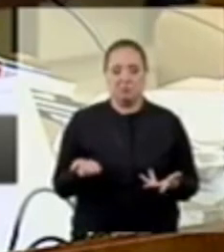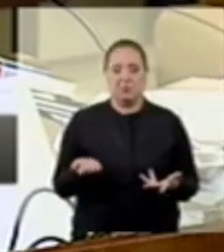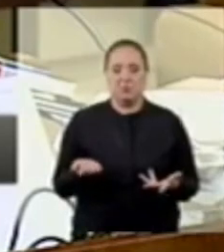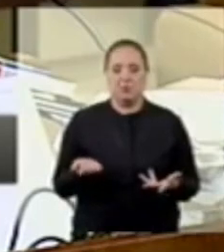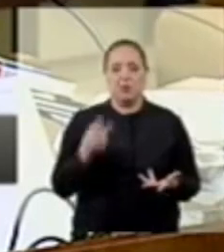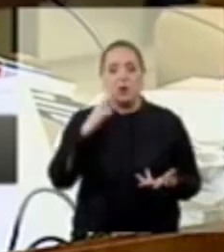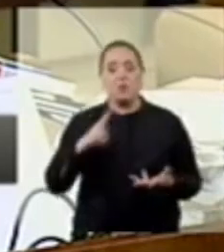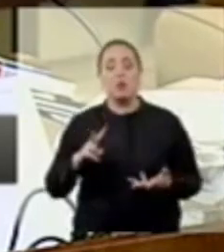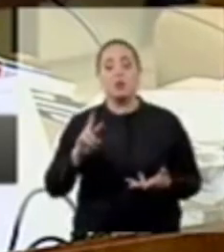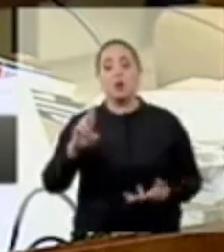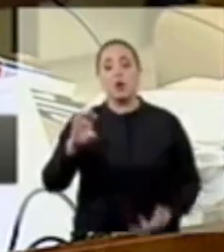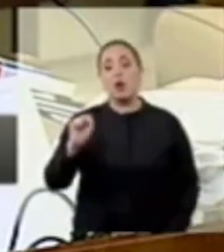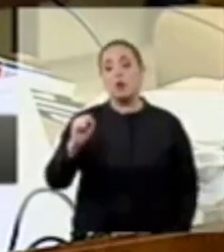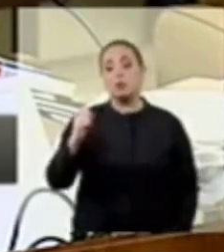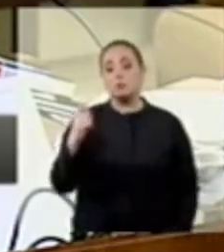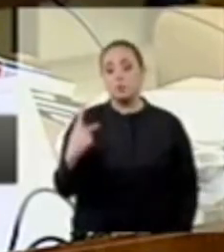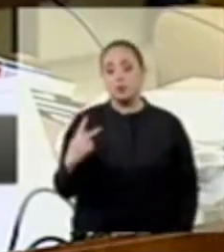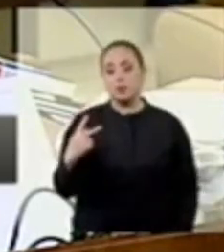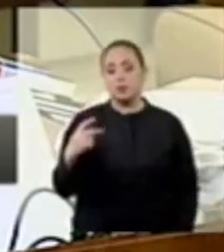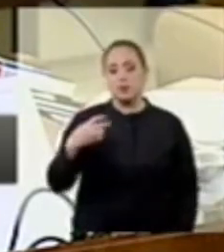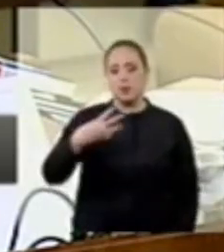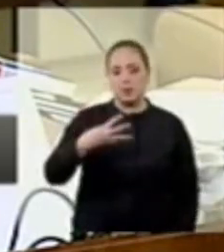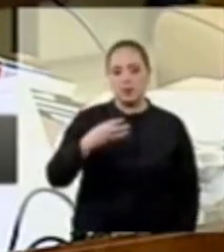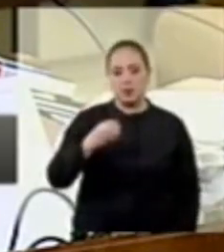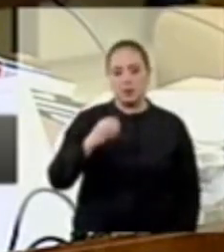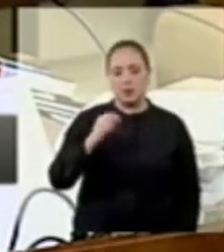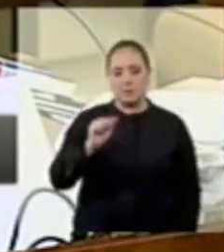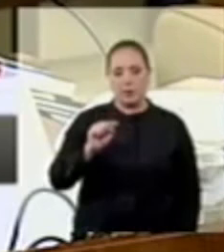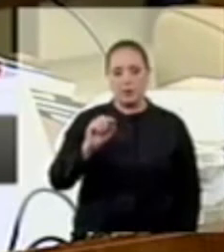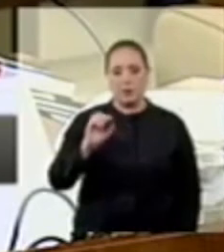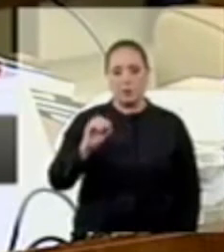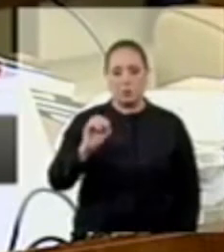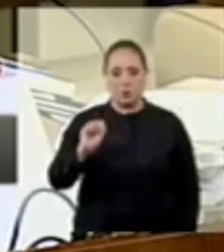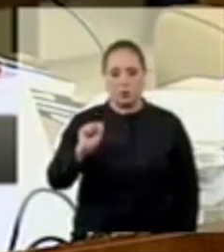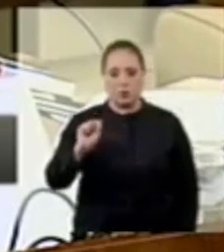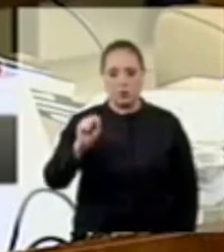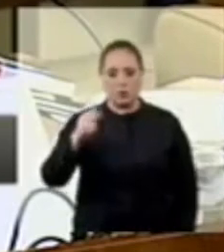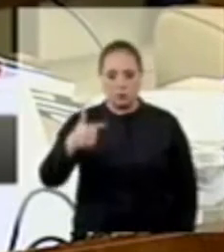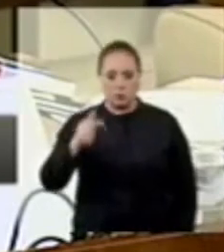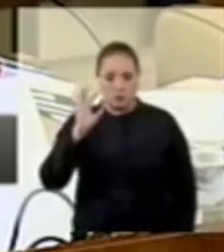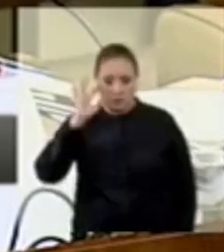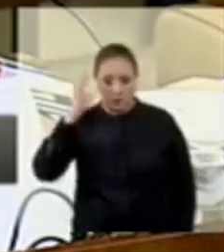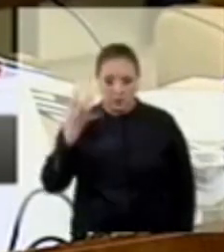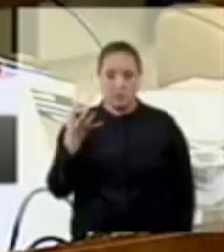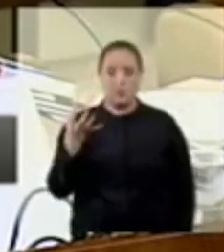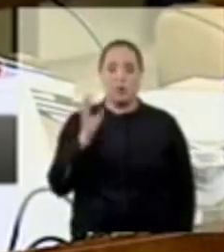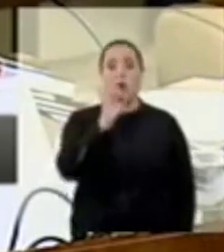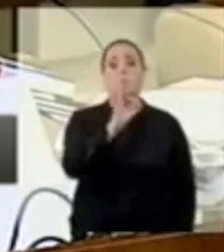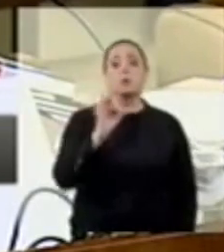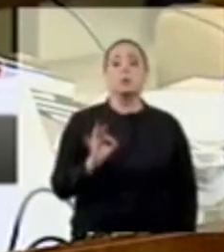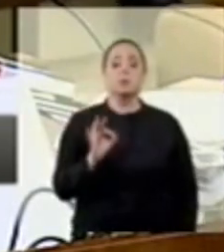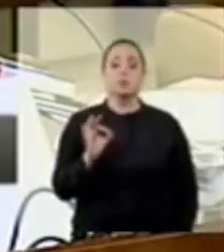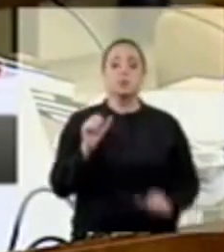recursos especiais em 30 mil e oitenta e duas decisões a porcentagem de